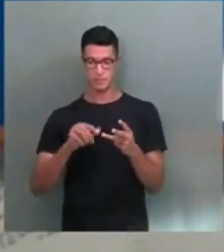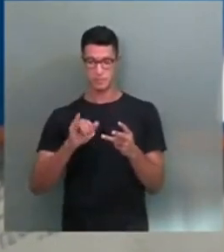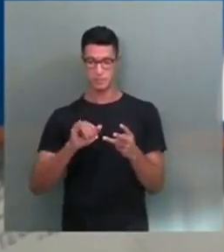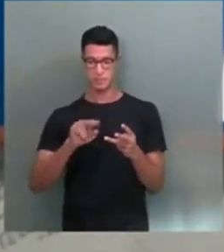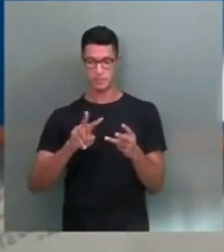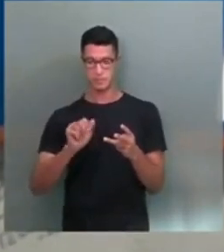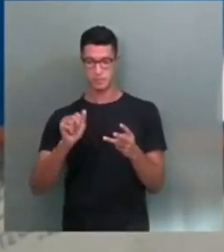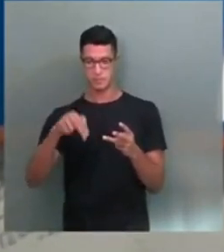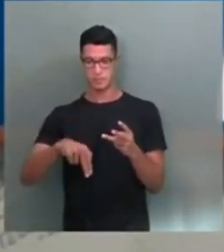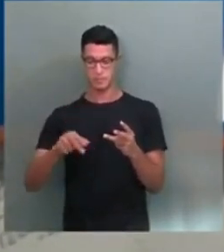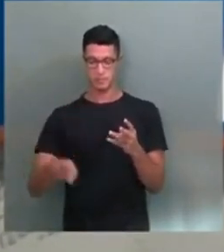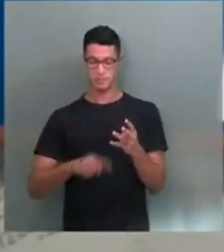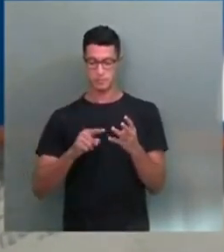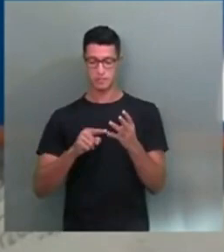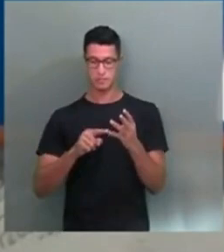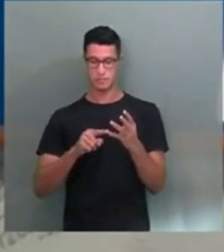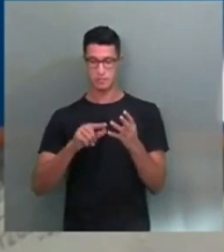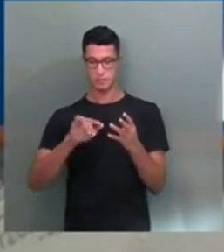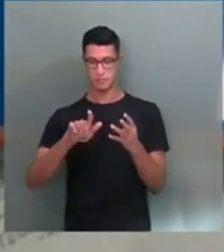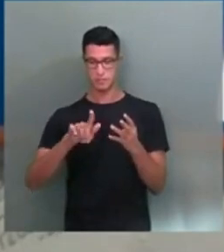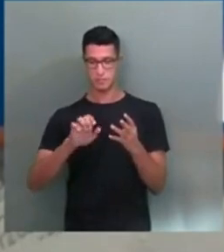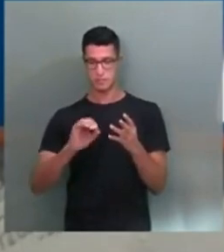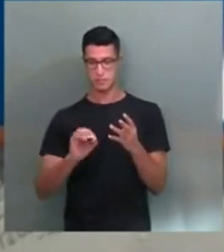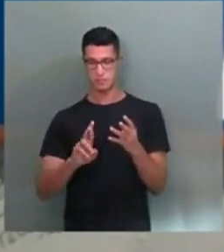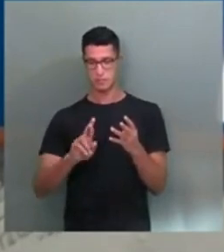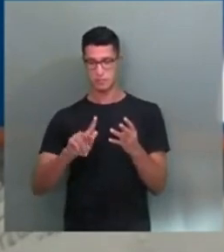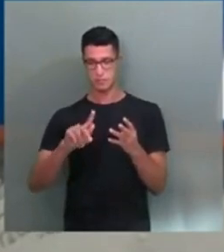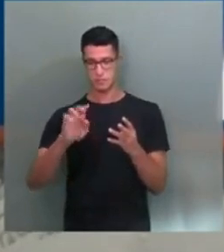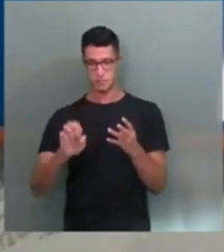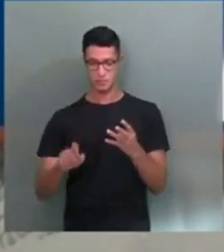Ivan Godoy, George Cardan,